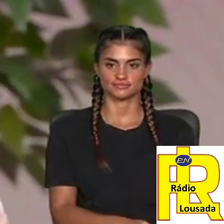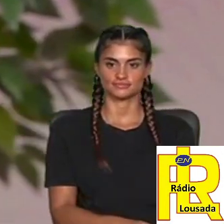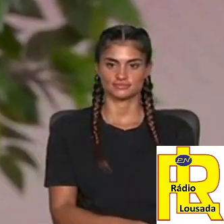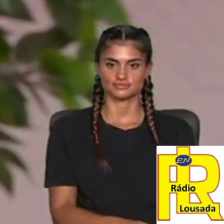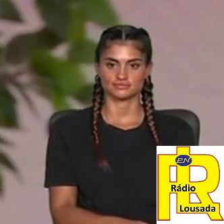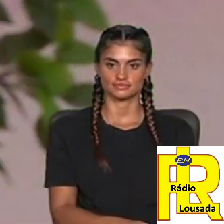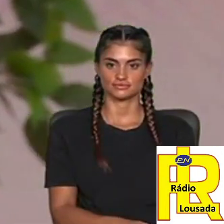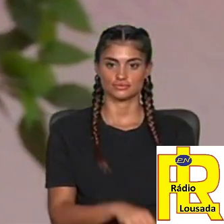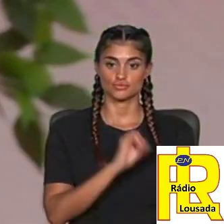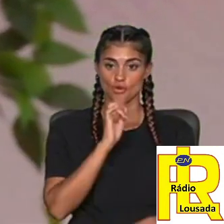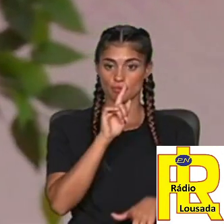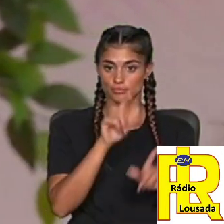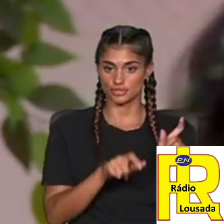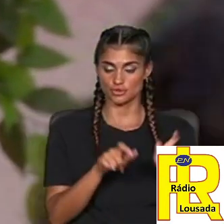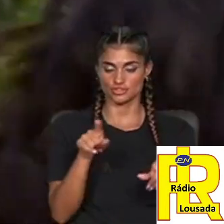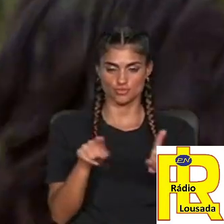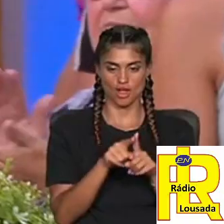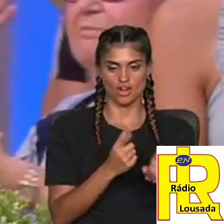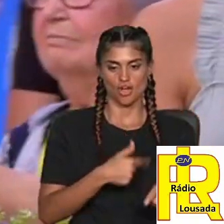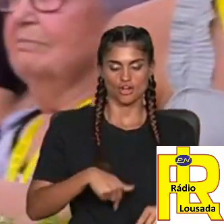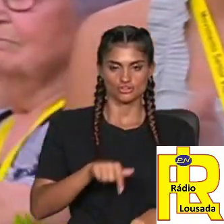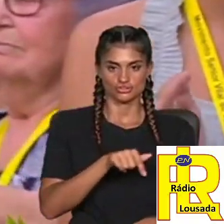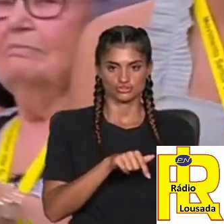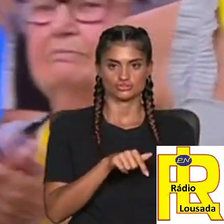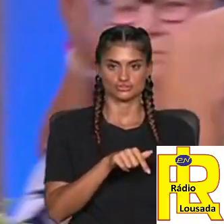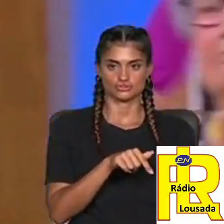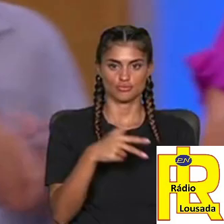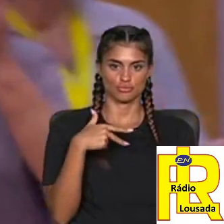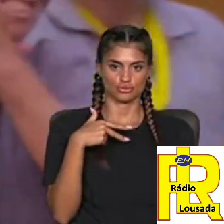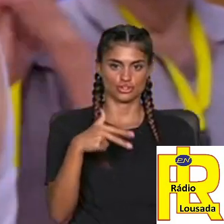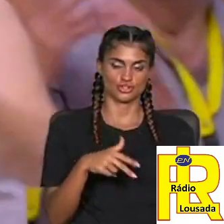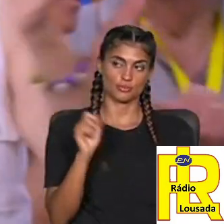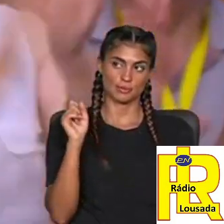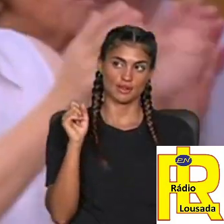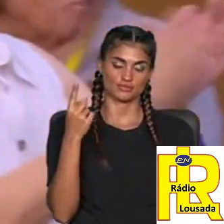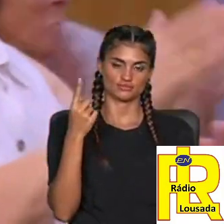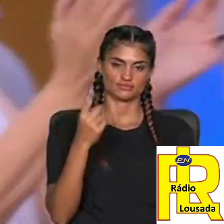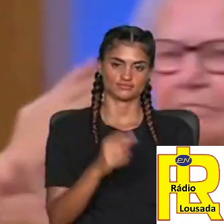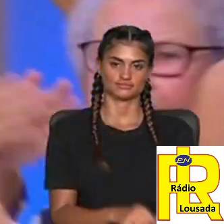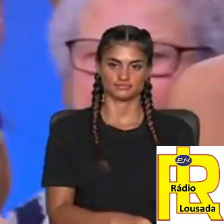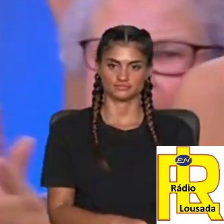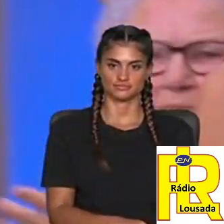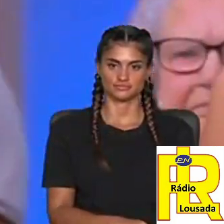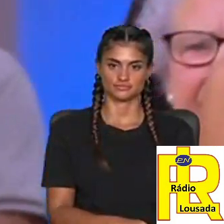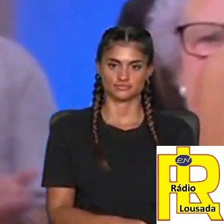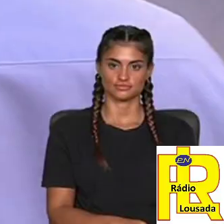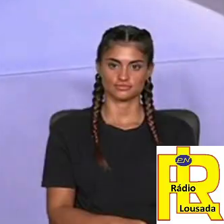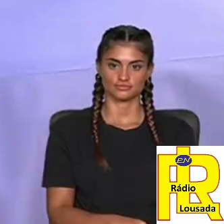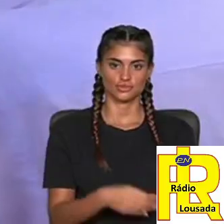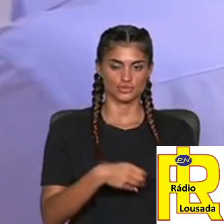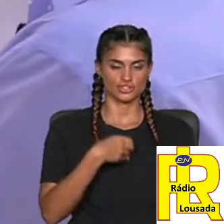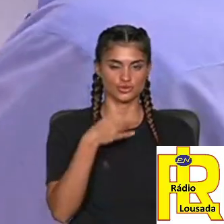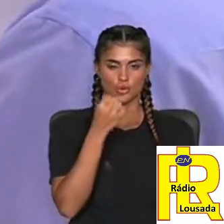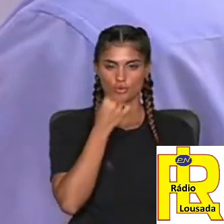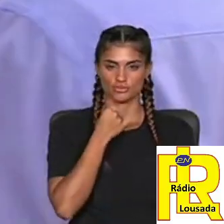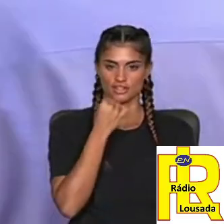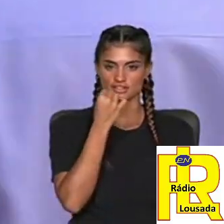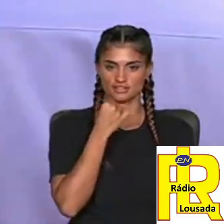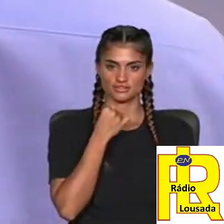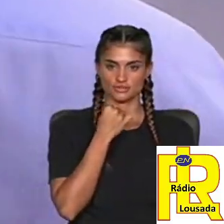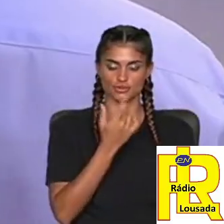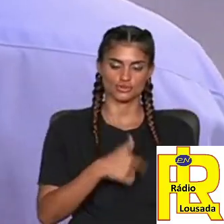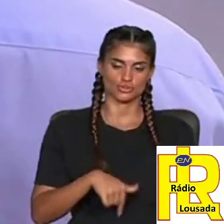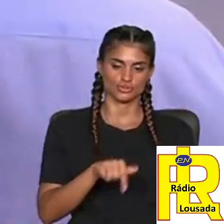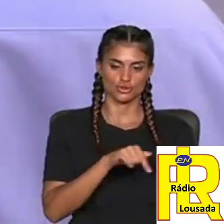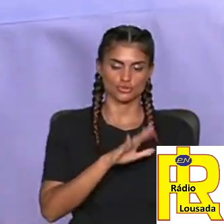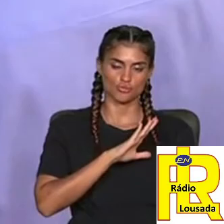Não há gente como a gente, o português é o primeiro. Por ser me sinto contente, nós